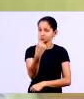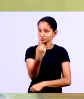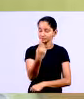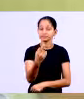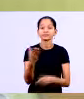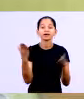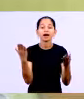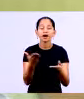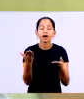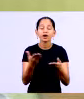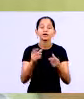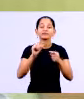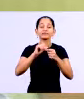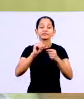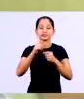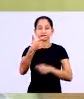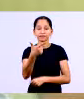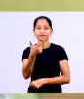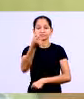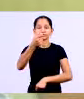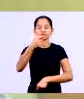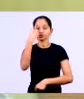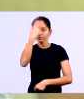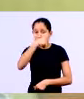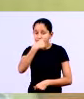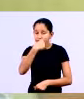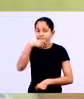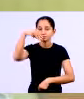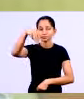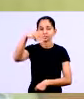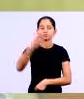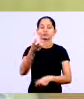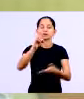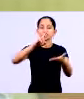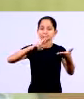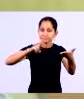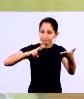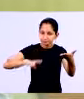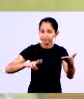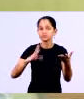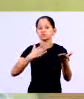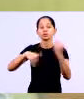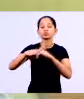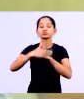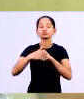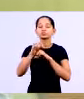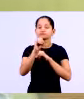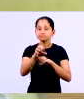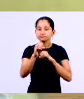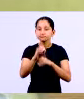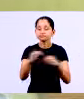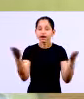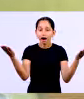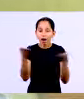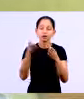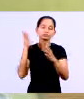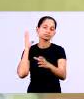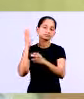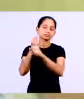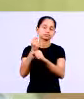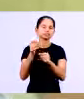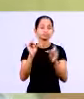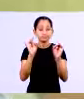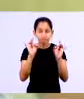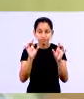terão agora 20 minutos para responder as atividades relacionadas a essas mudanças que nós vimos hoje,